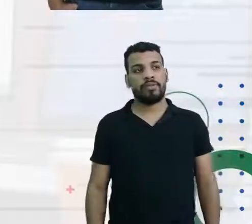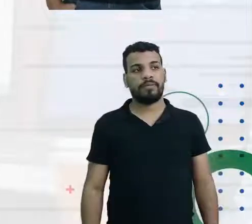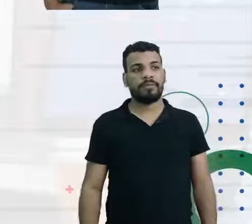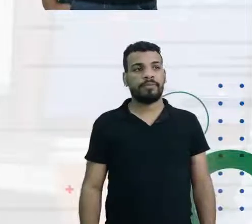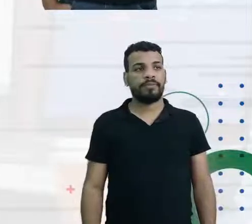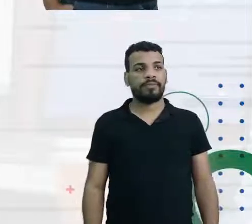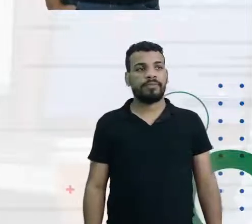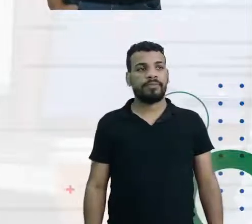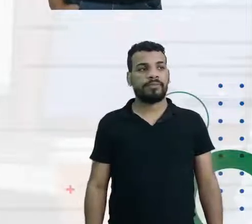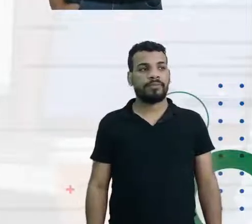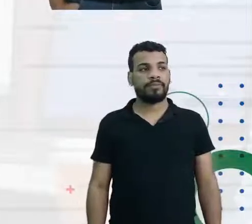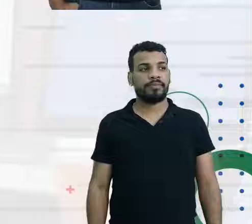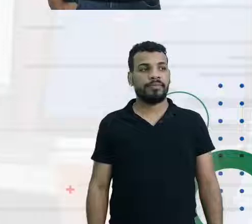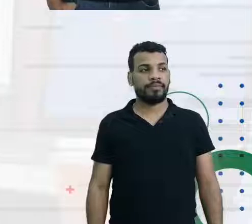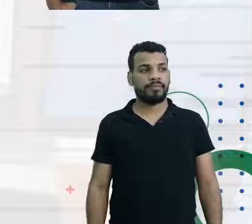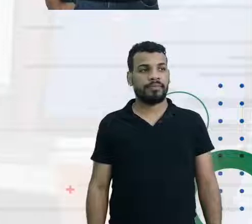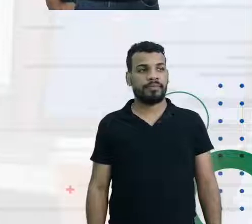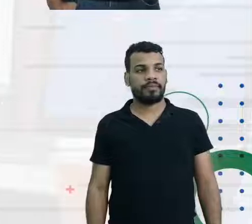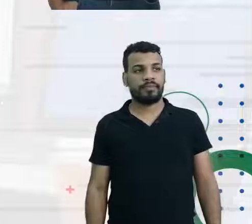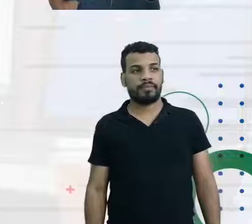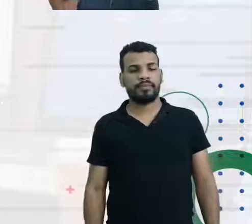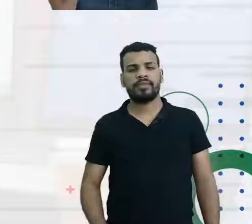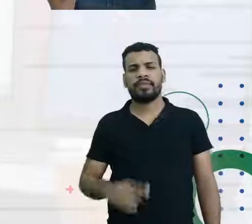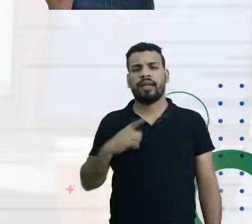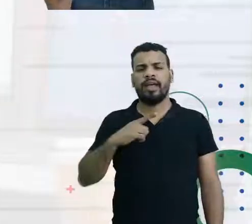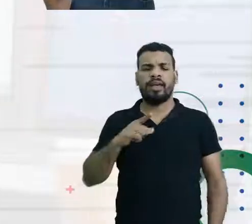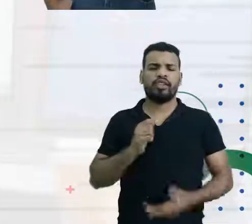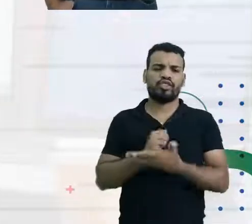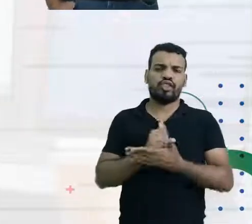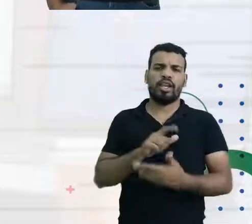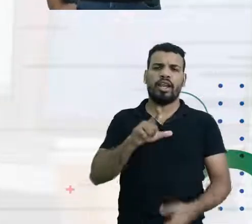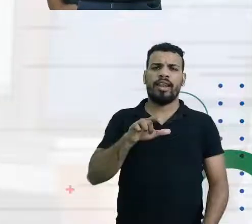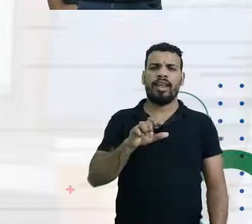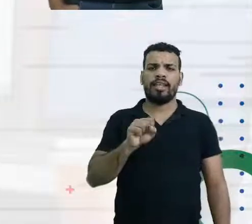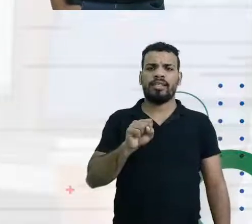Aqui a gente tem o cenário de Last of Us, né?